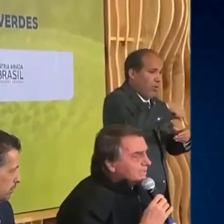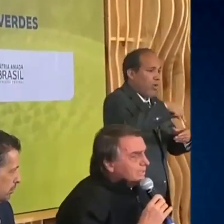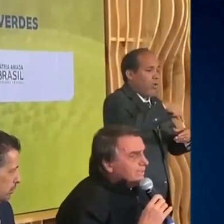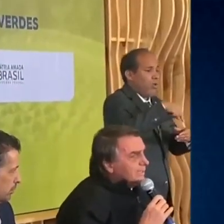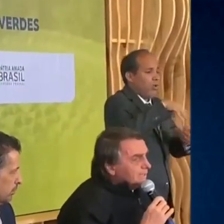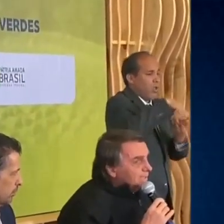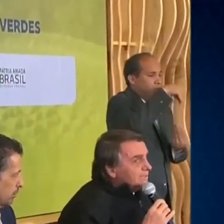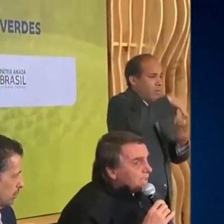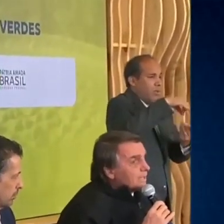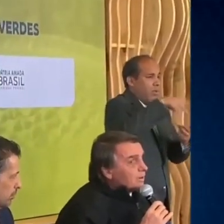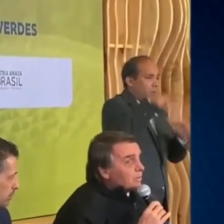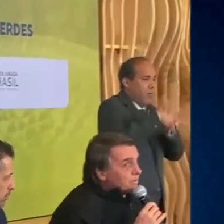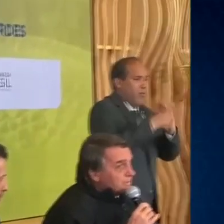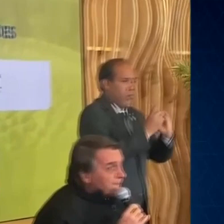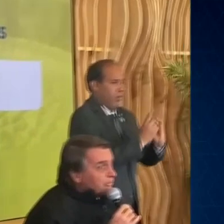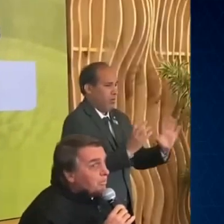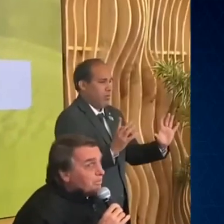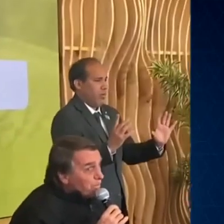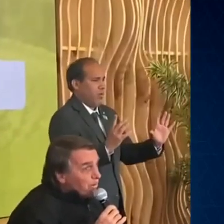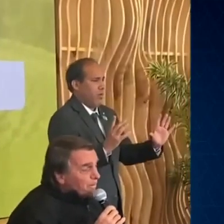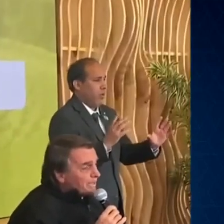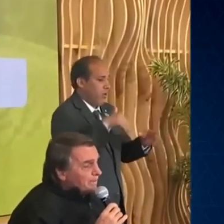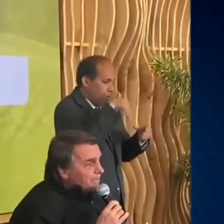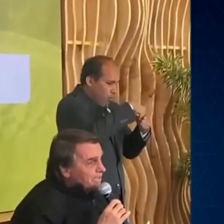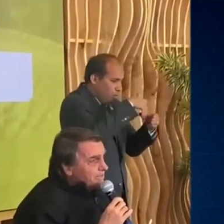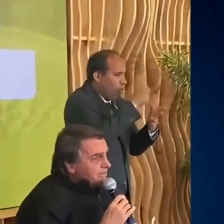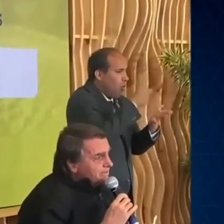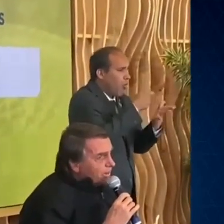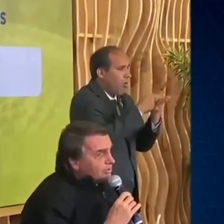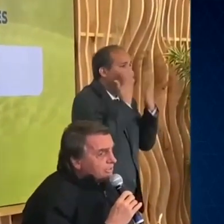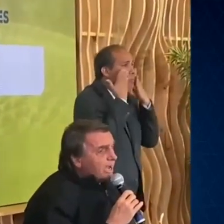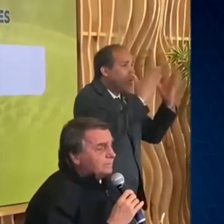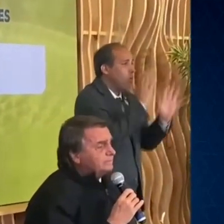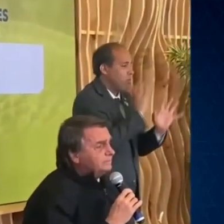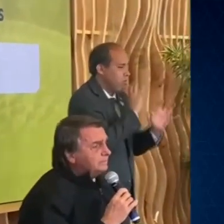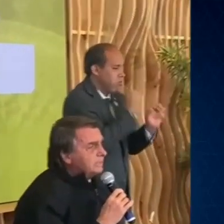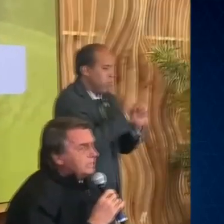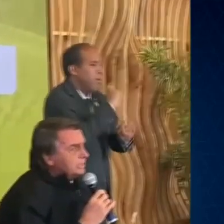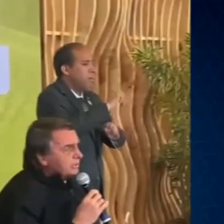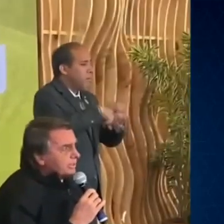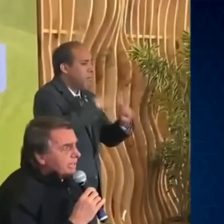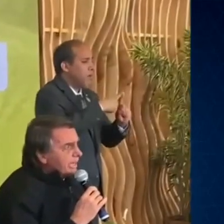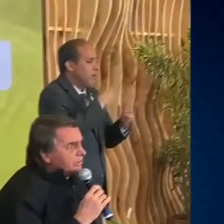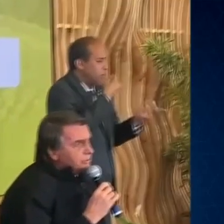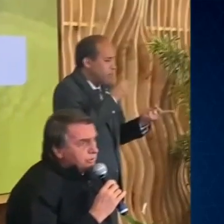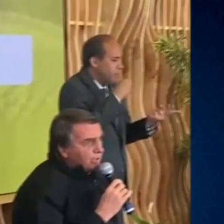da democracia. Ele tem que ser contado publicamente e auditado.